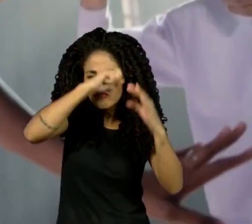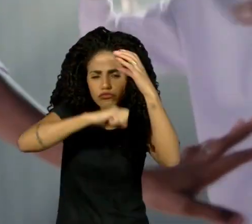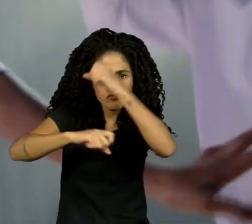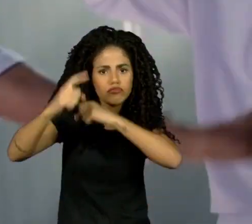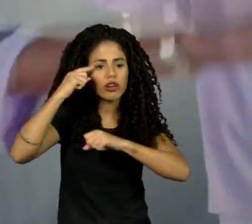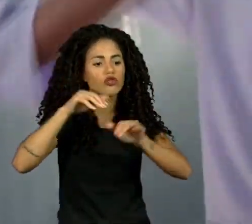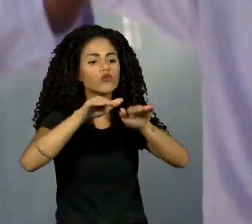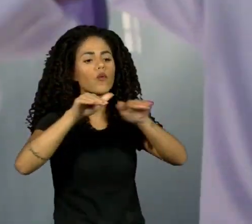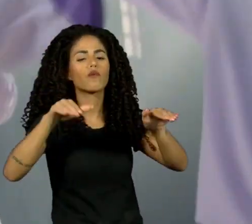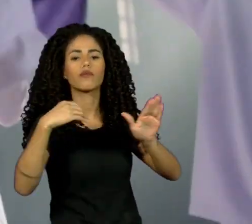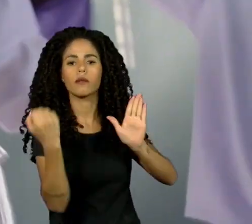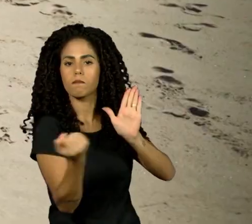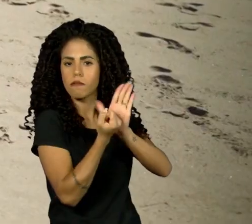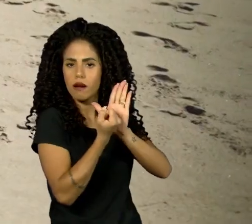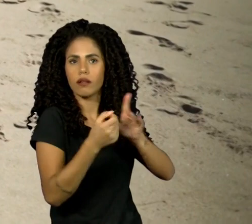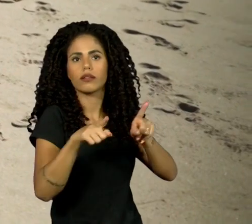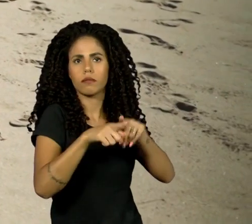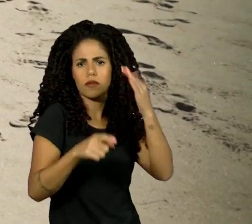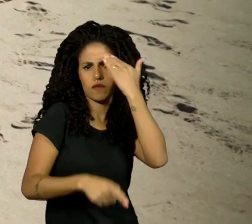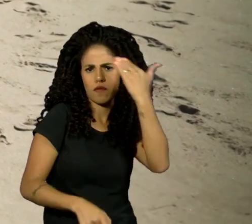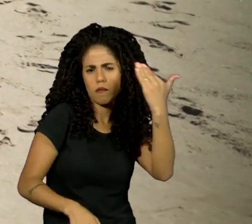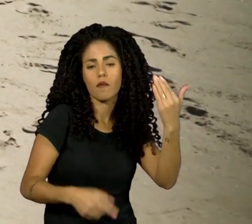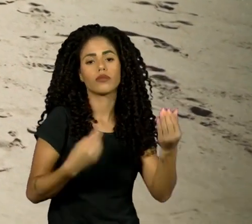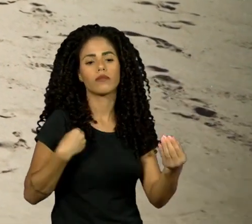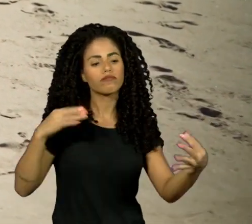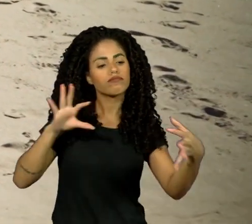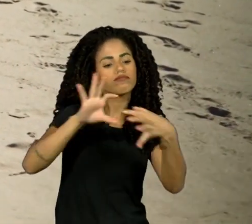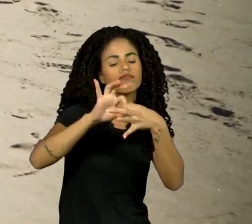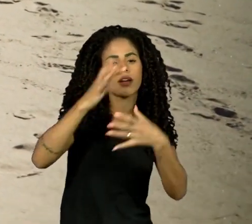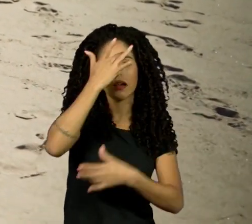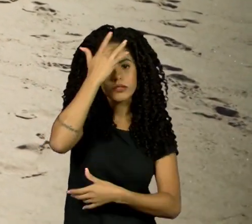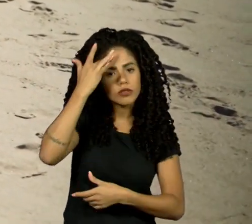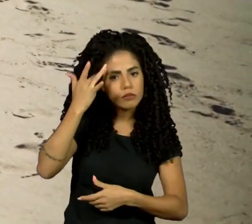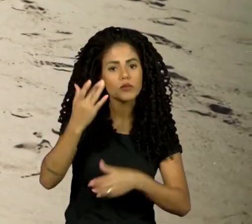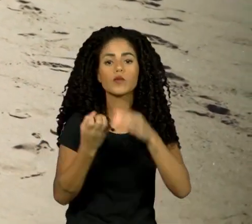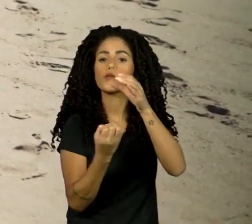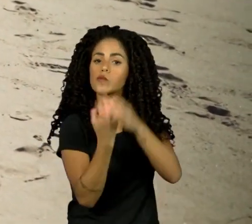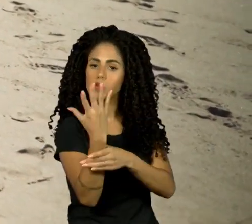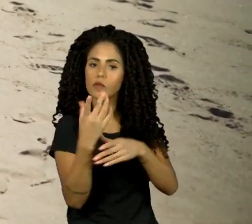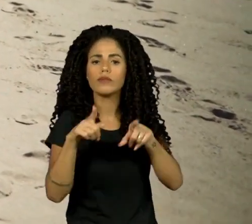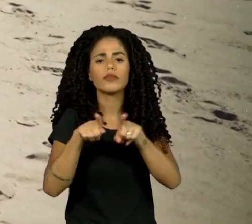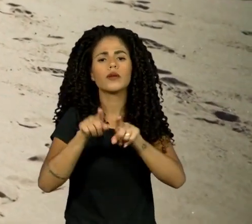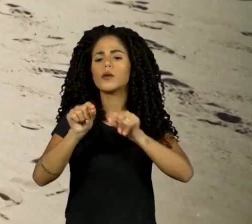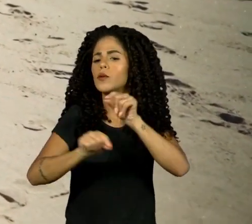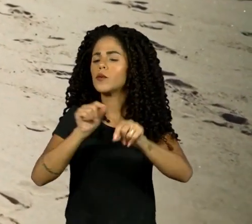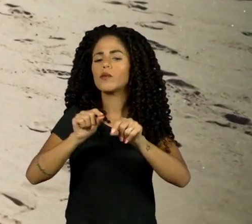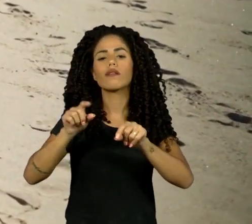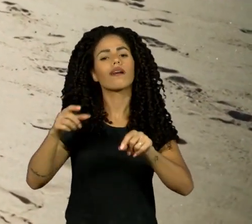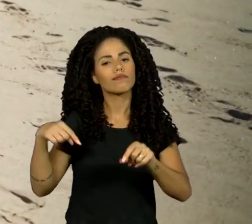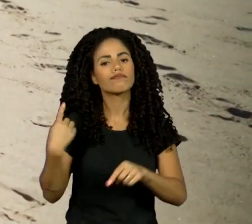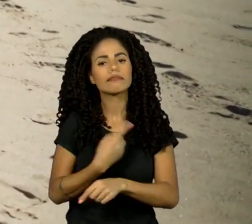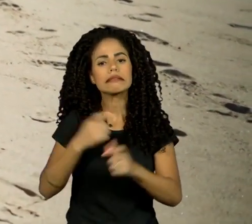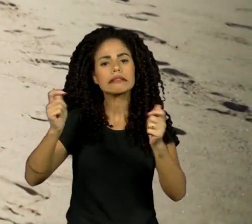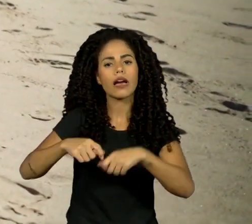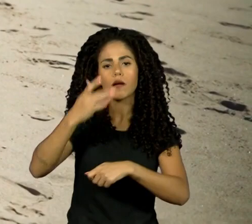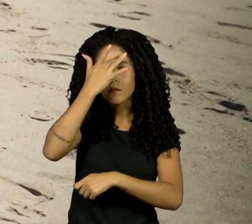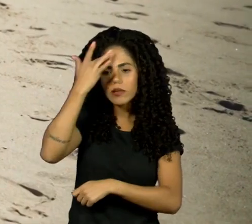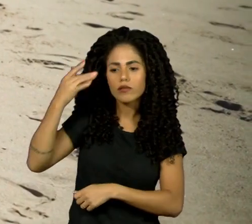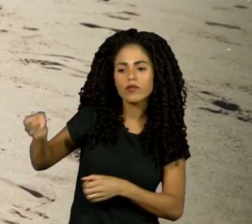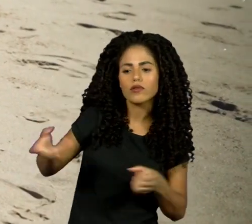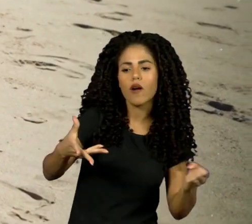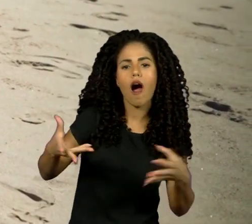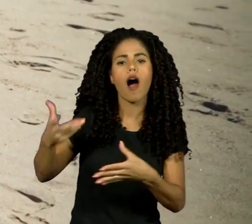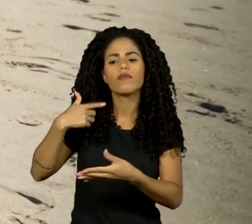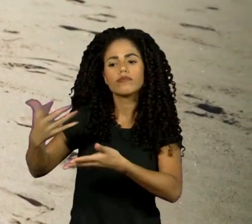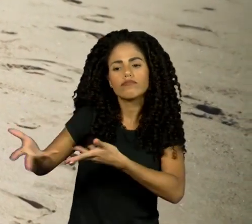grandes marcas, a não só conectar os criadores que a gente já tem na base, mas também por que a gente não cria novos influenciadores, né? Por que a gente